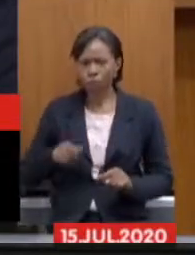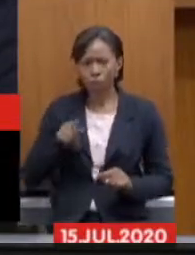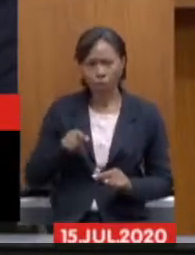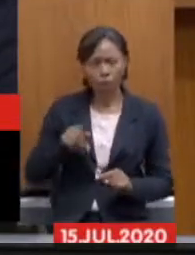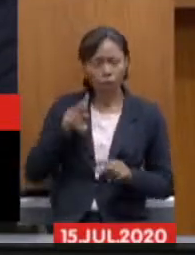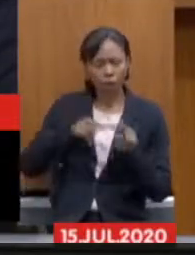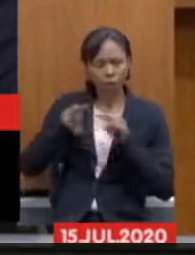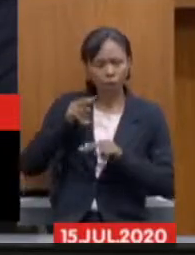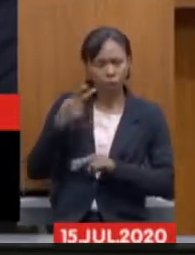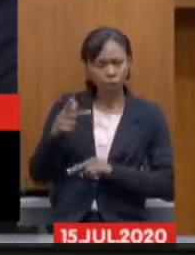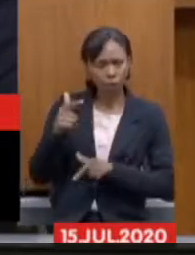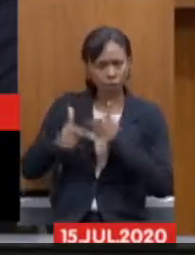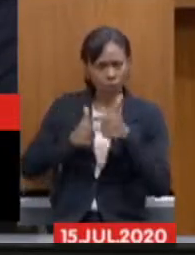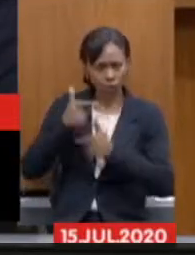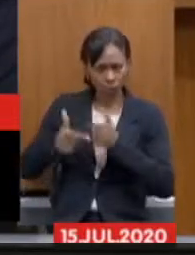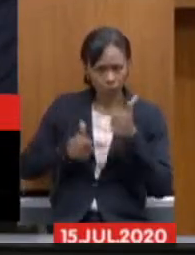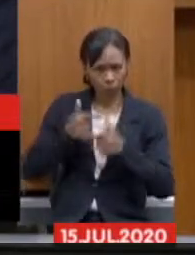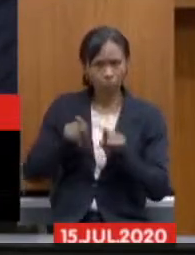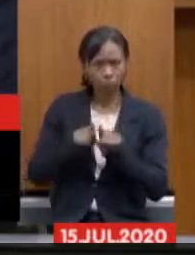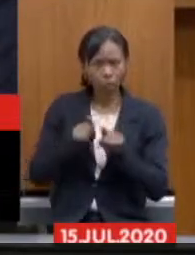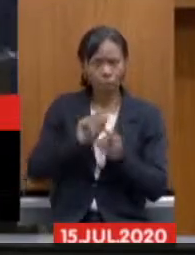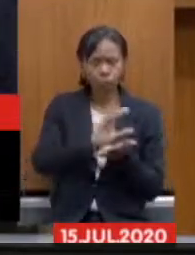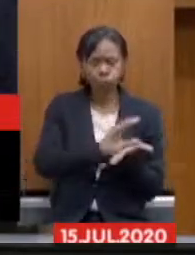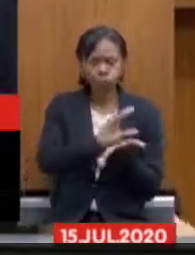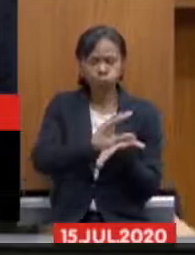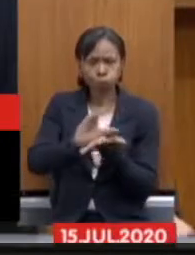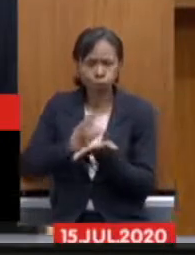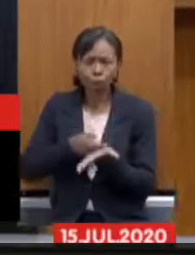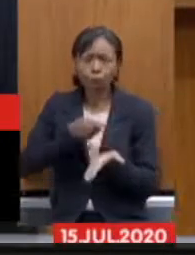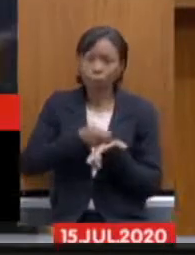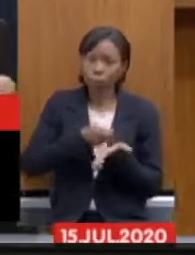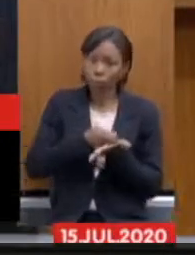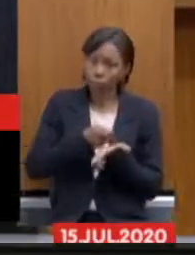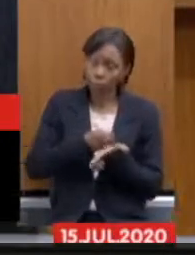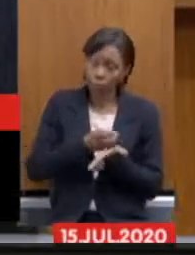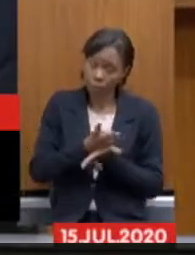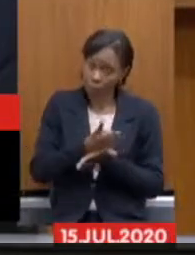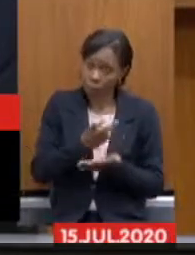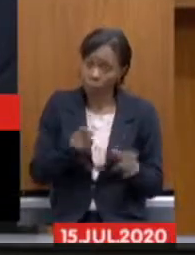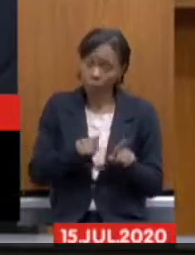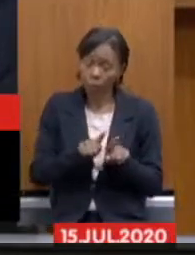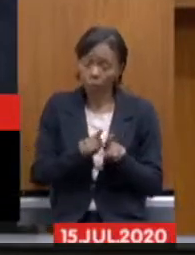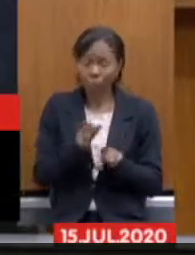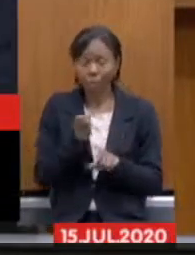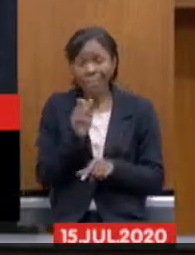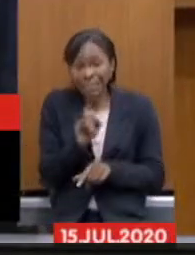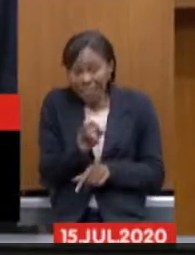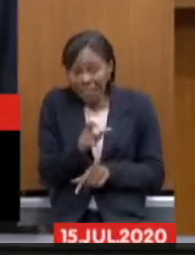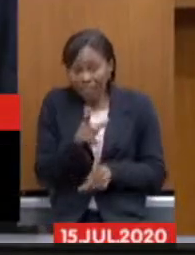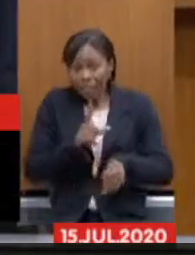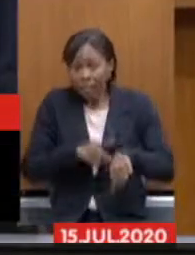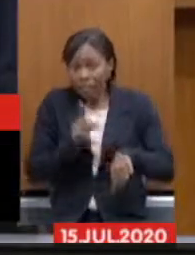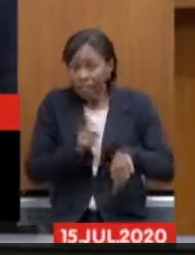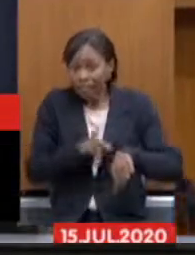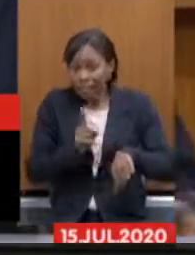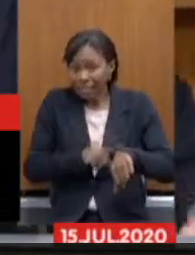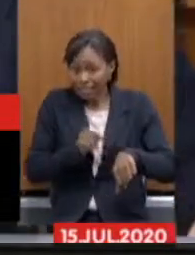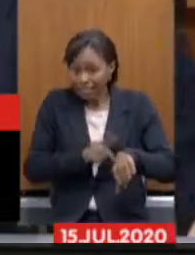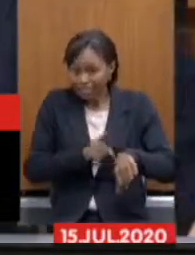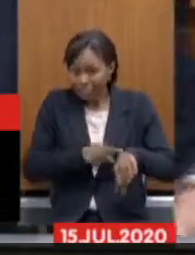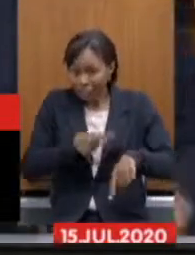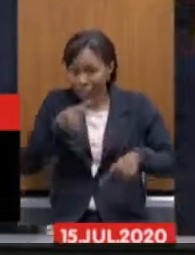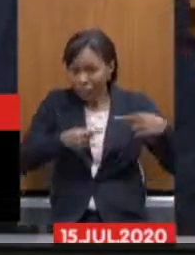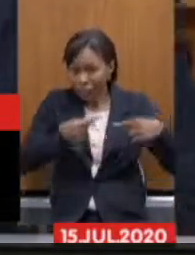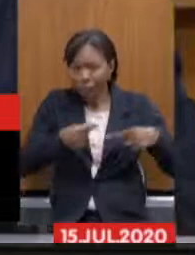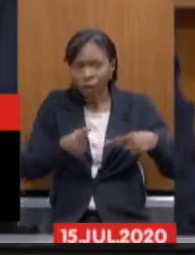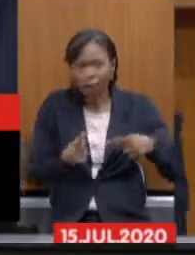e de fixar a repartição a coleta a cobrança duração desde que isso tenha tempo para se discutir lá